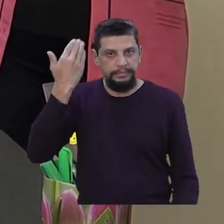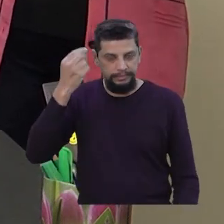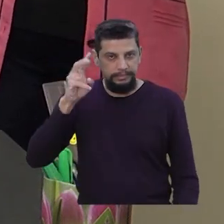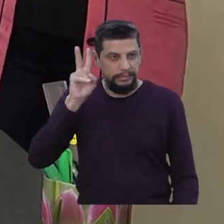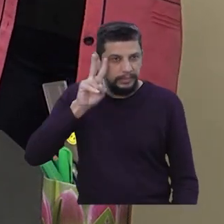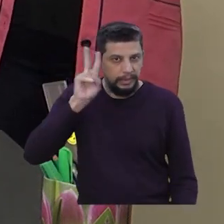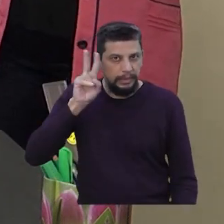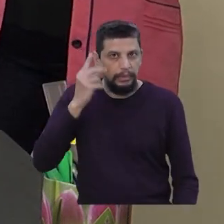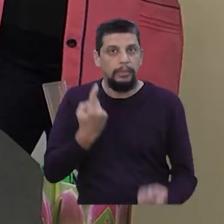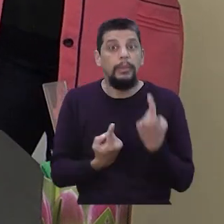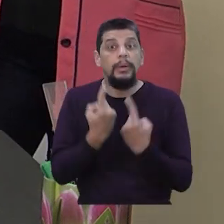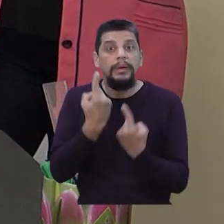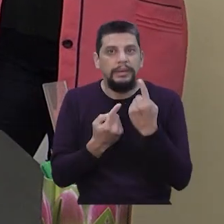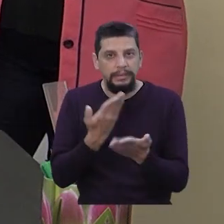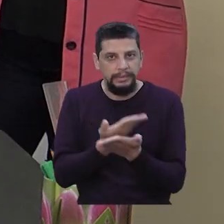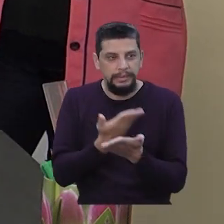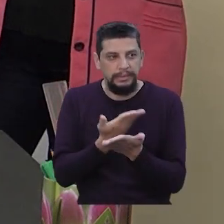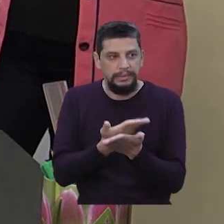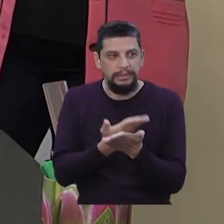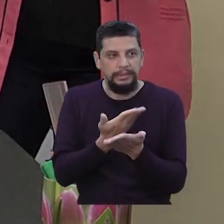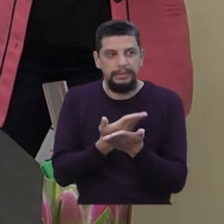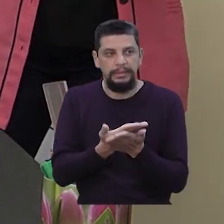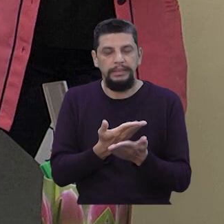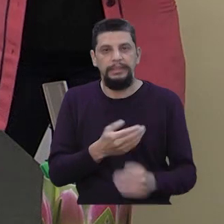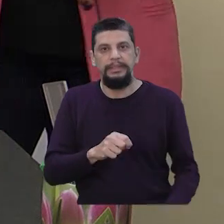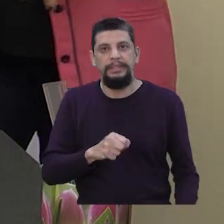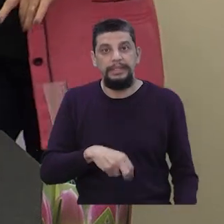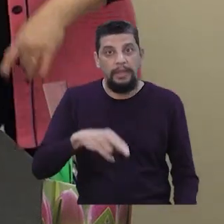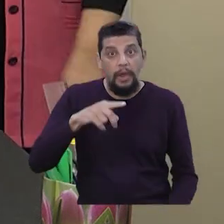aula. Lembra qual foi a nossa aula? Nós éramos